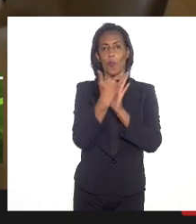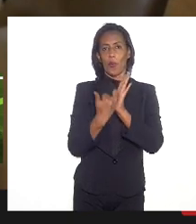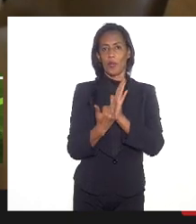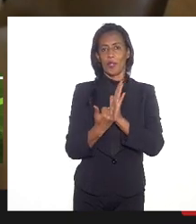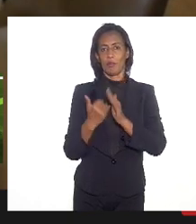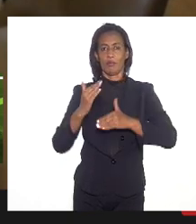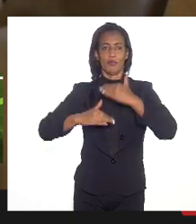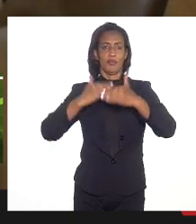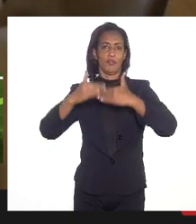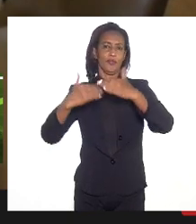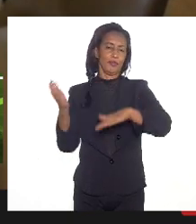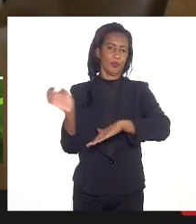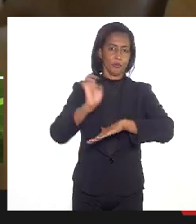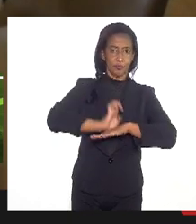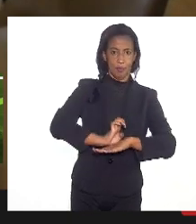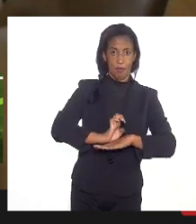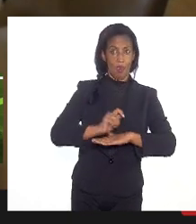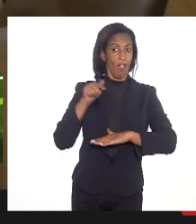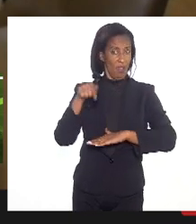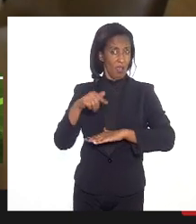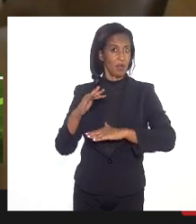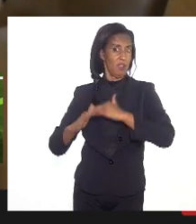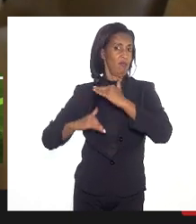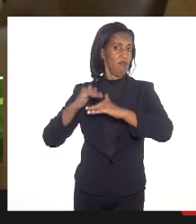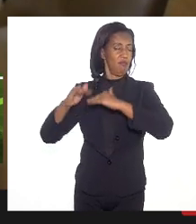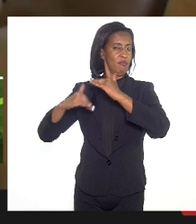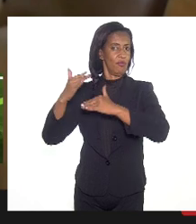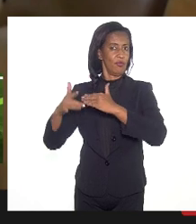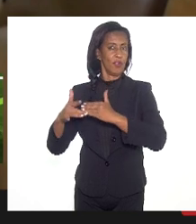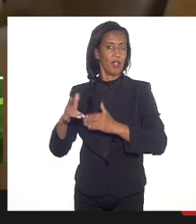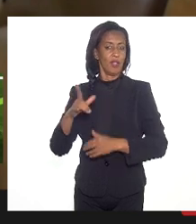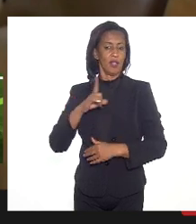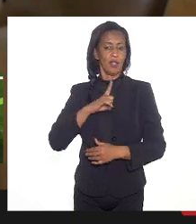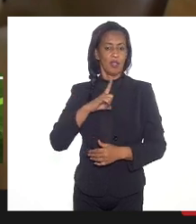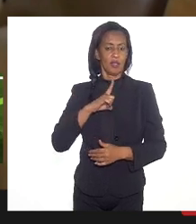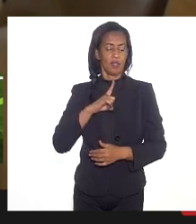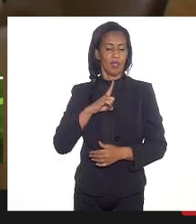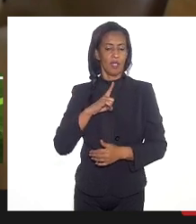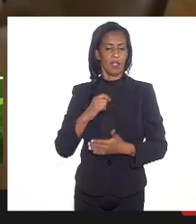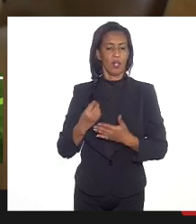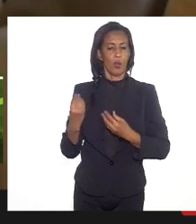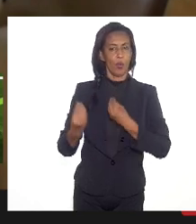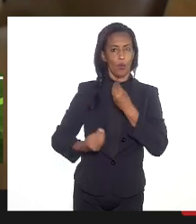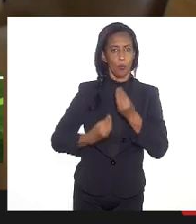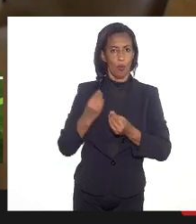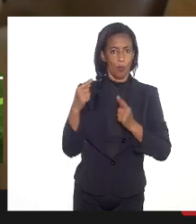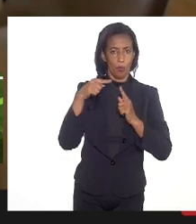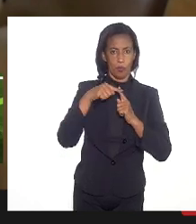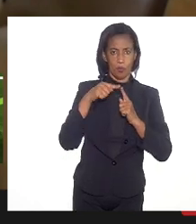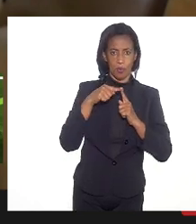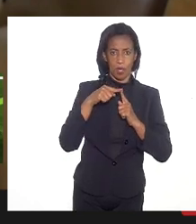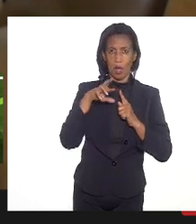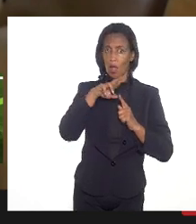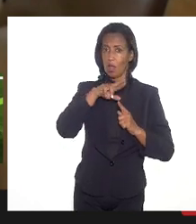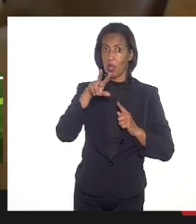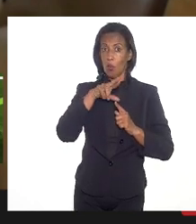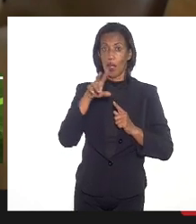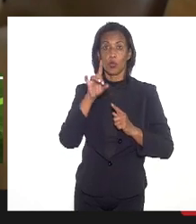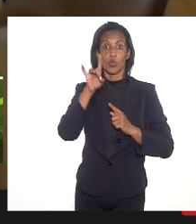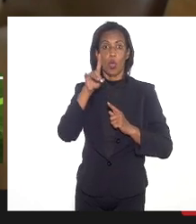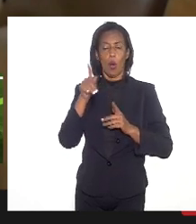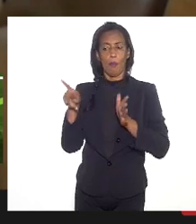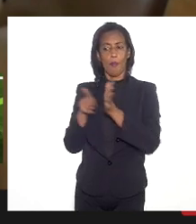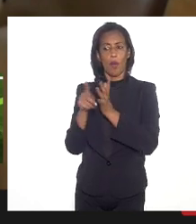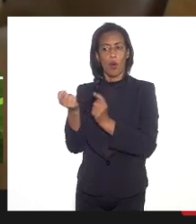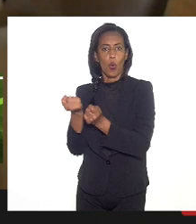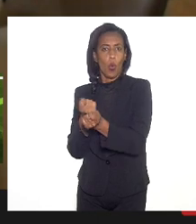Estado. Esse desenvolvimento, pensa o governador, não passa só pelo aspecto econômico, mas